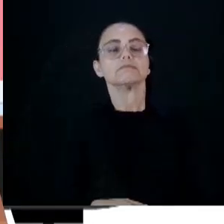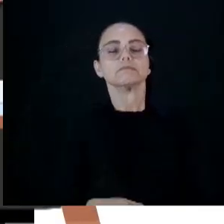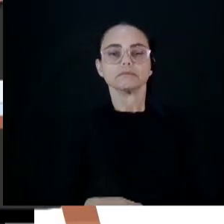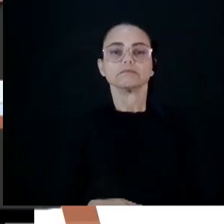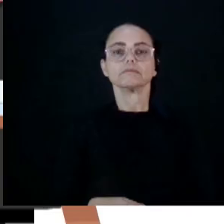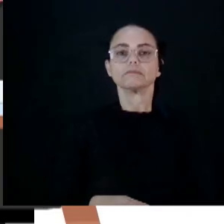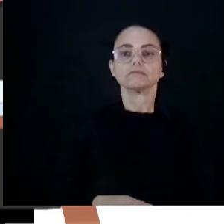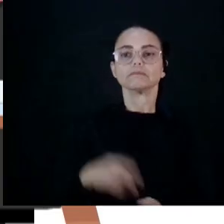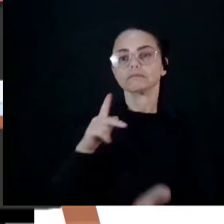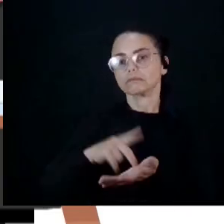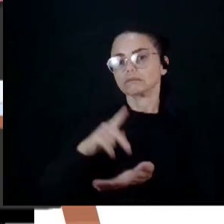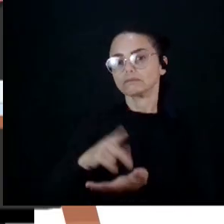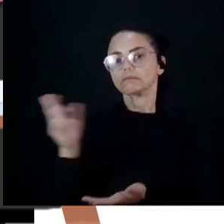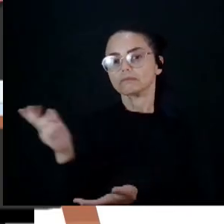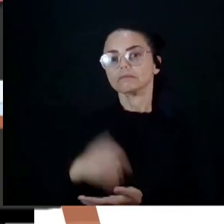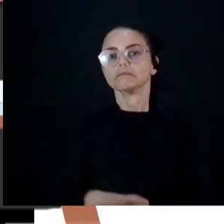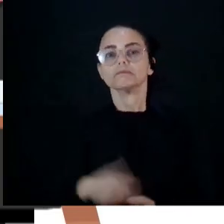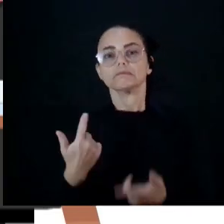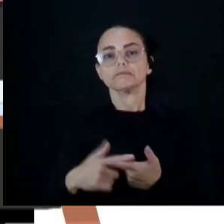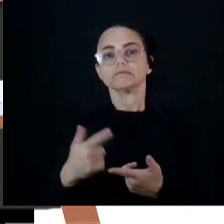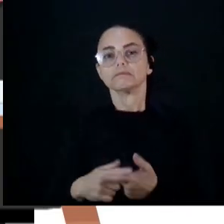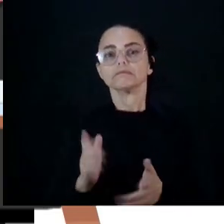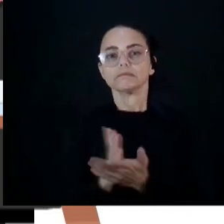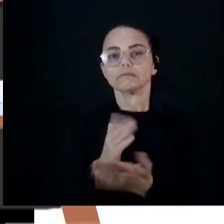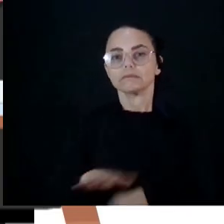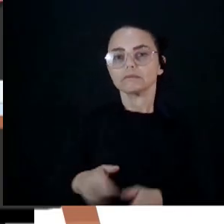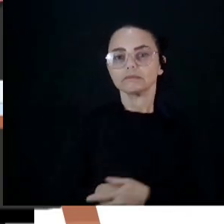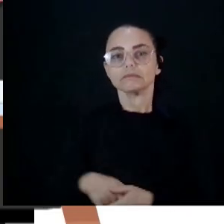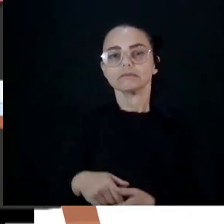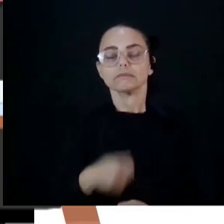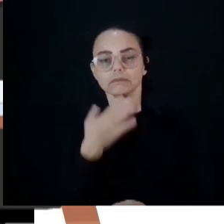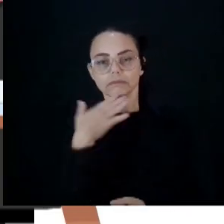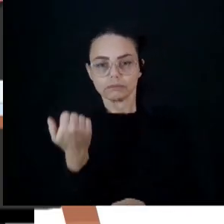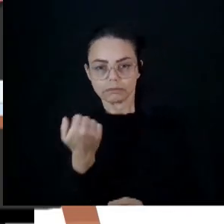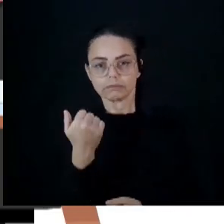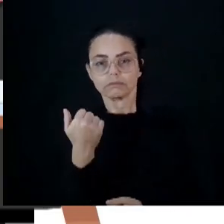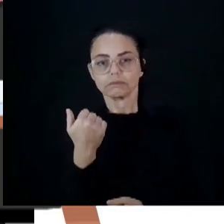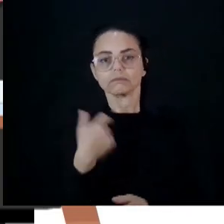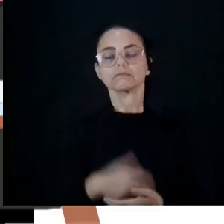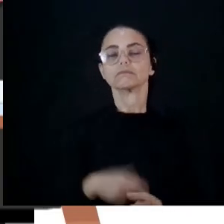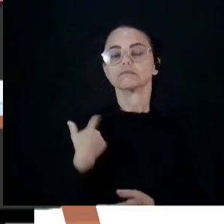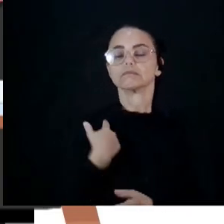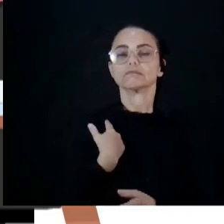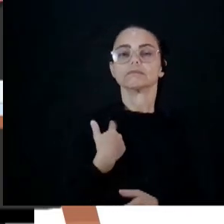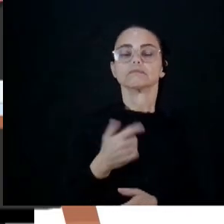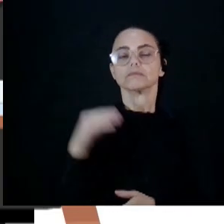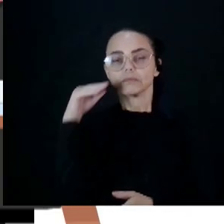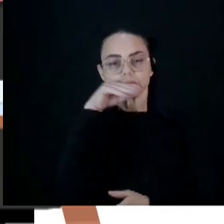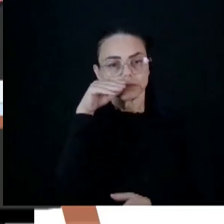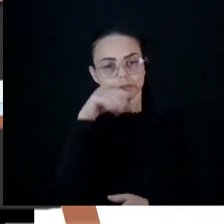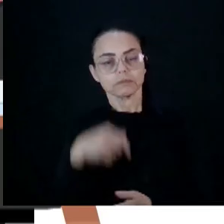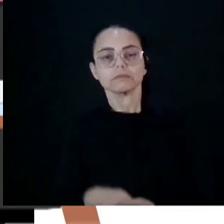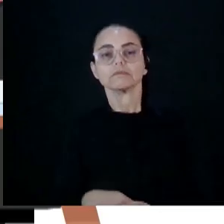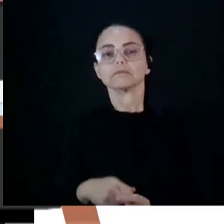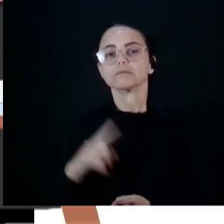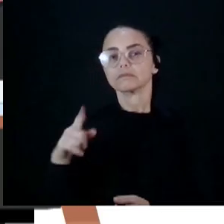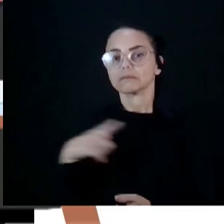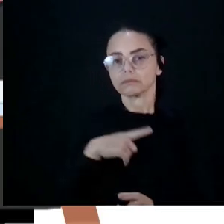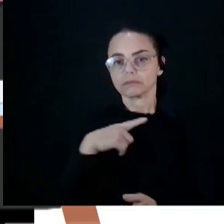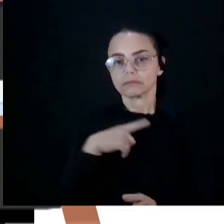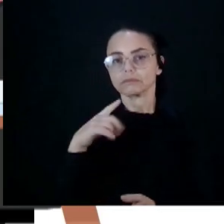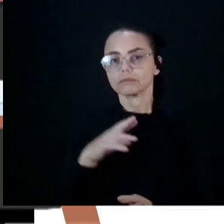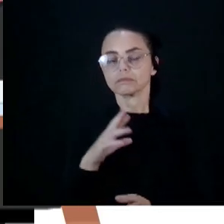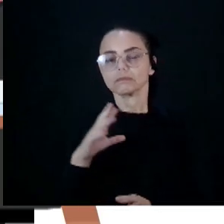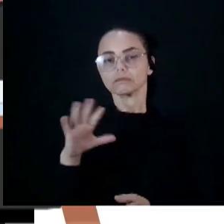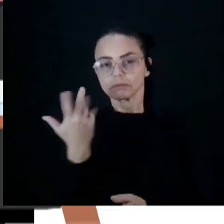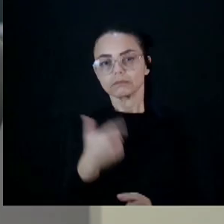um benefício, porque acaba otimizando também o tempo dessa pessoa, desse funcionário, além de obter resultados